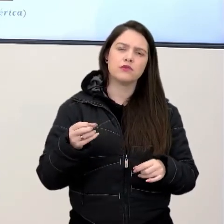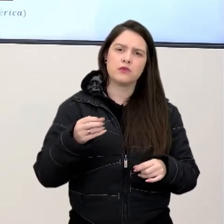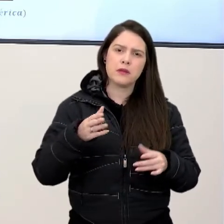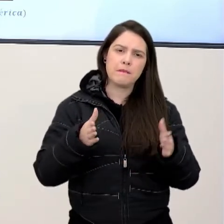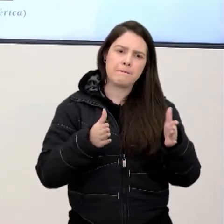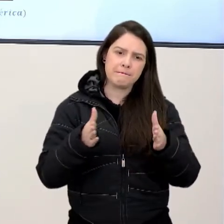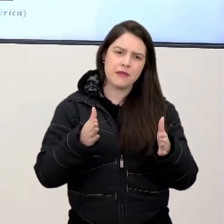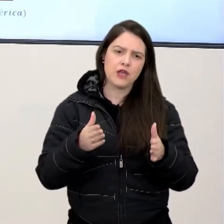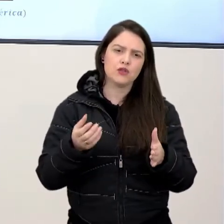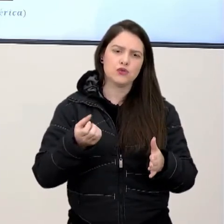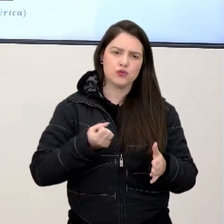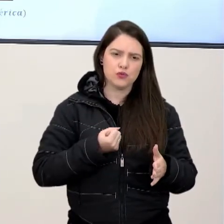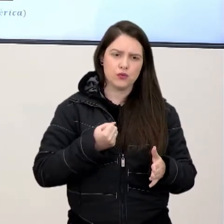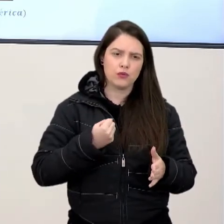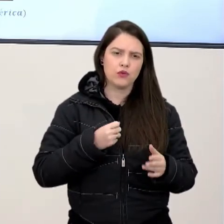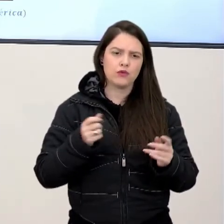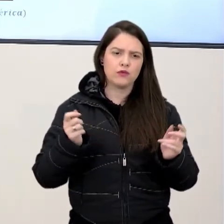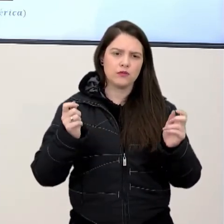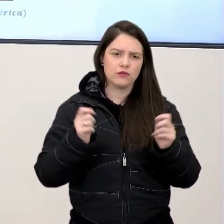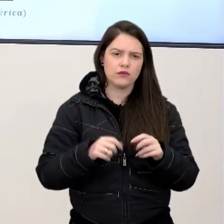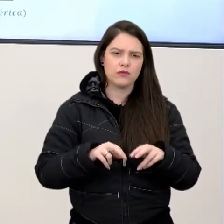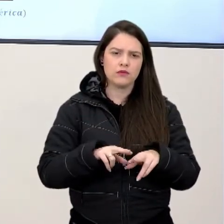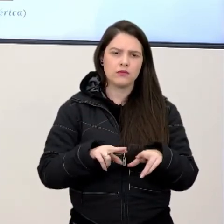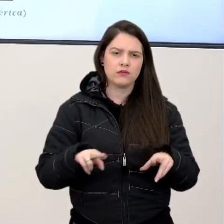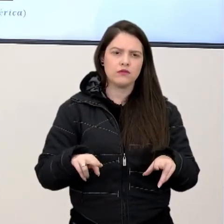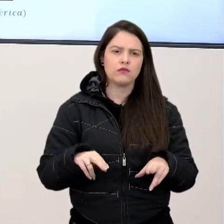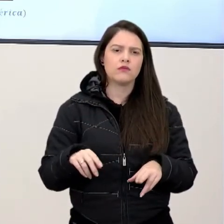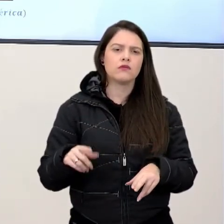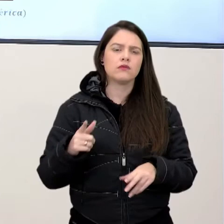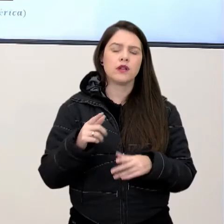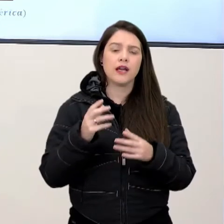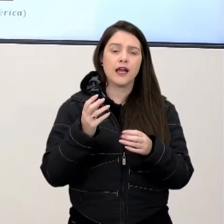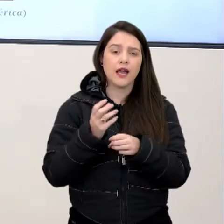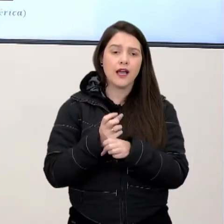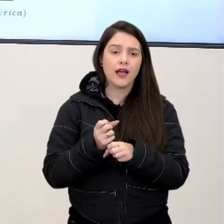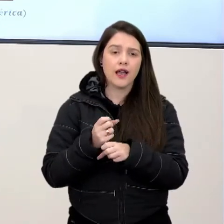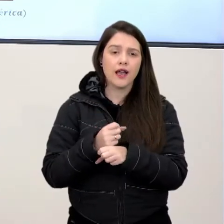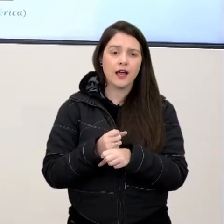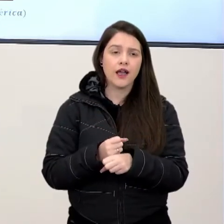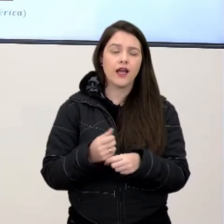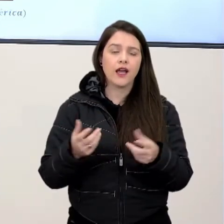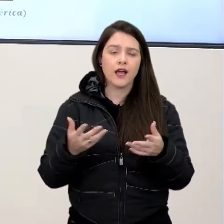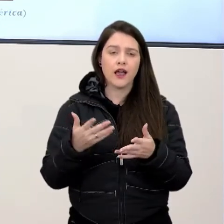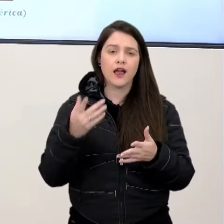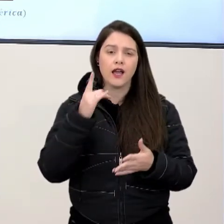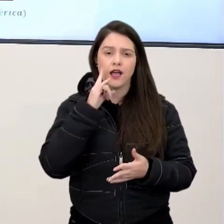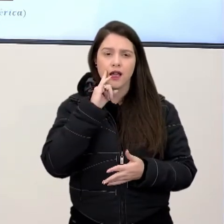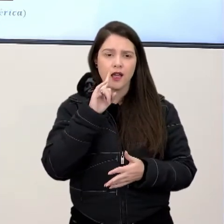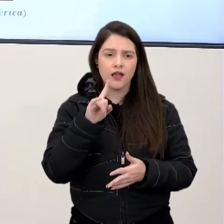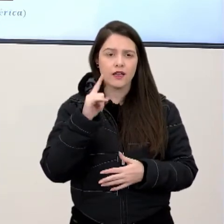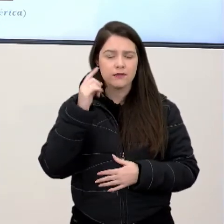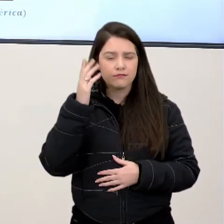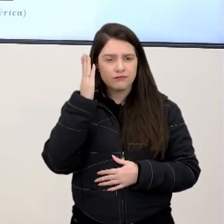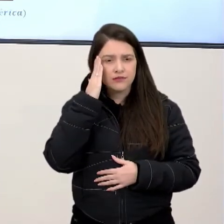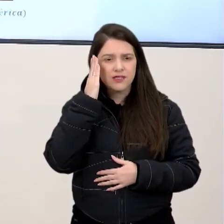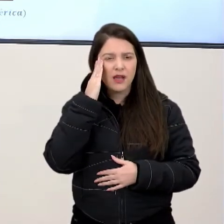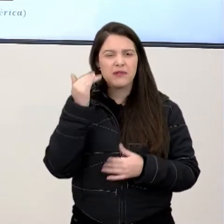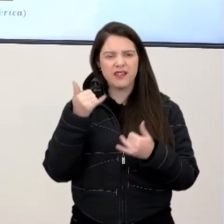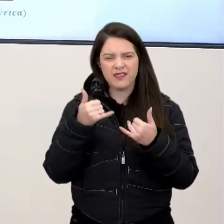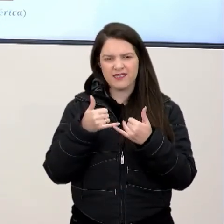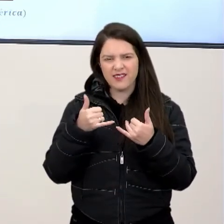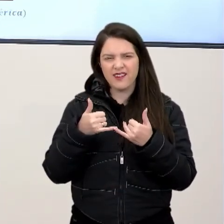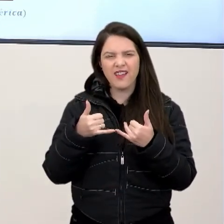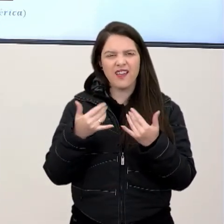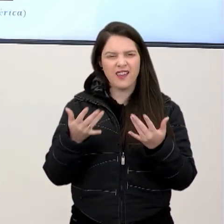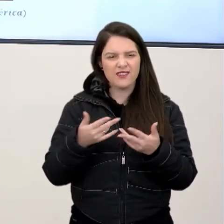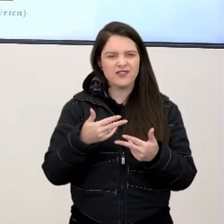números quebradinhos também. Por quê? Se faz muito uso de calculadoras e hoje em dia, né, dos aplicativos, né, tem aplicativos que fazem